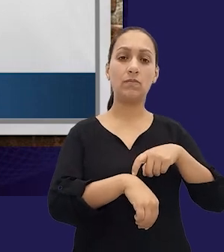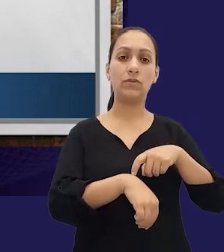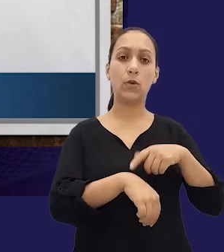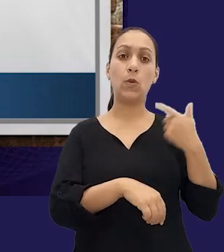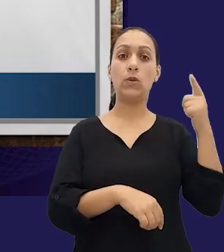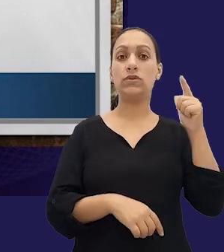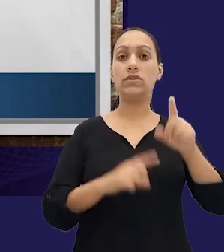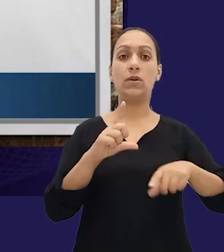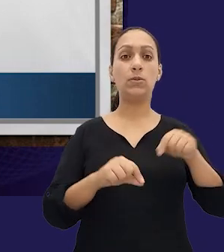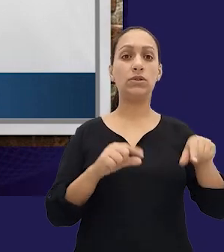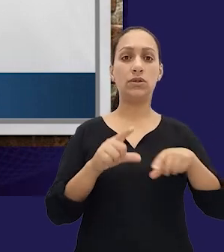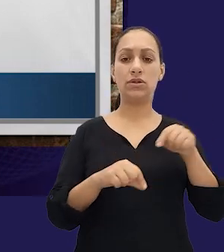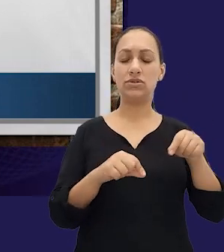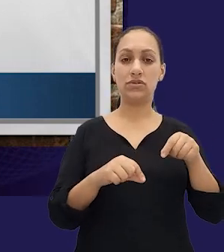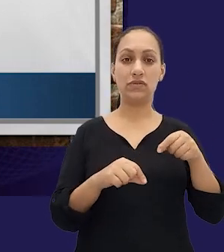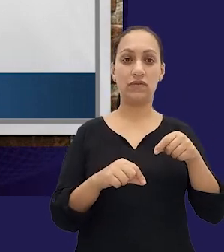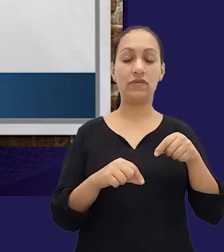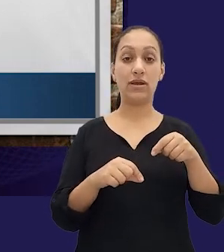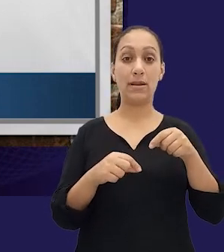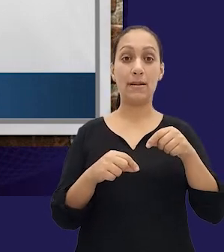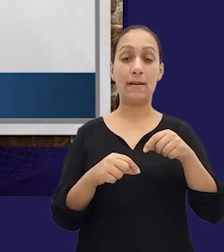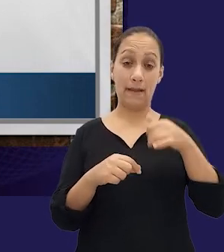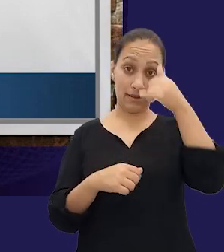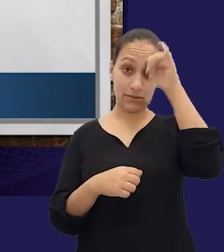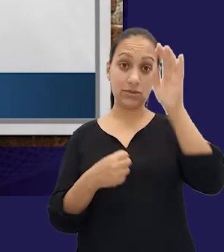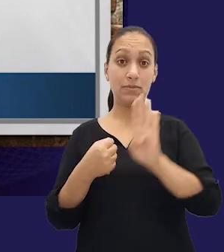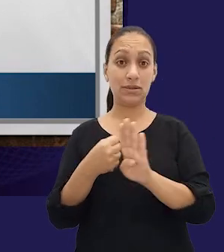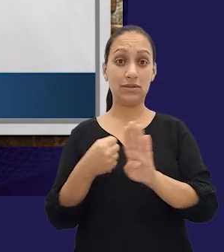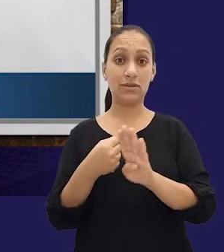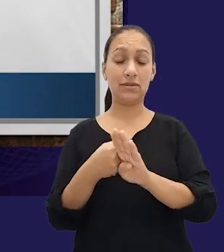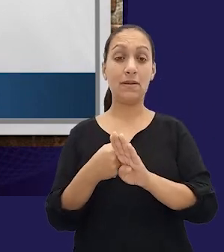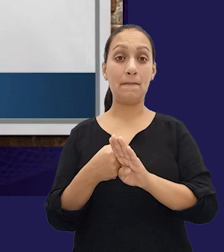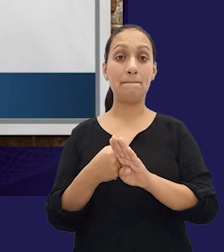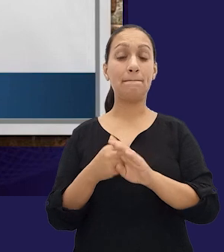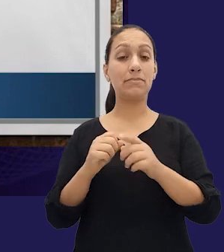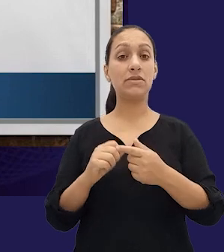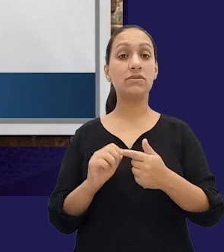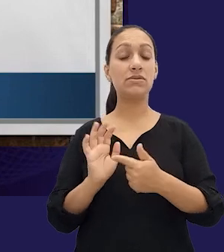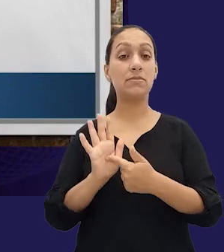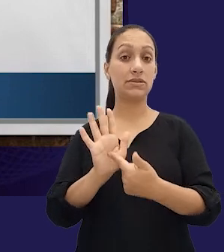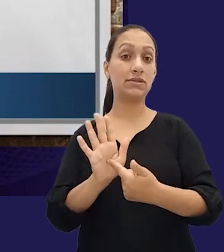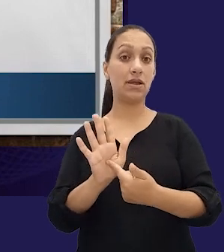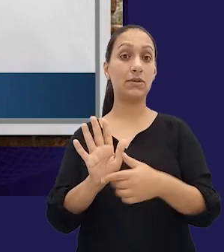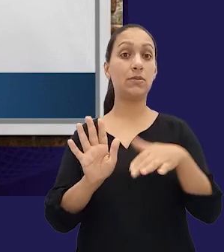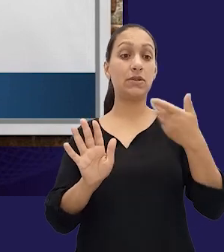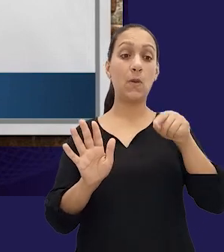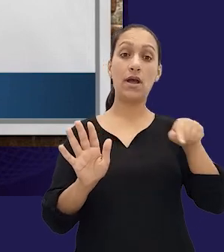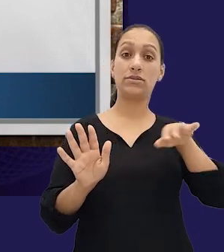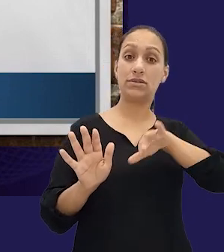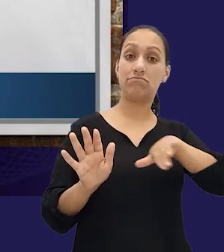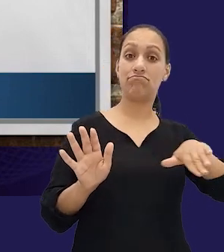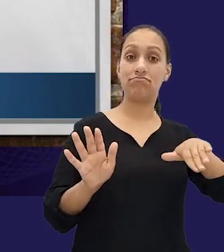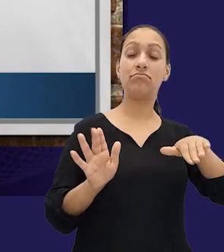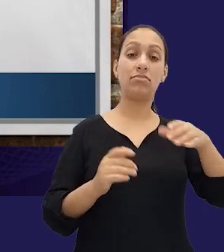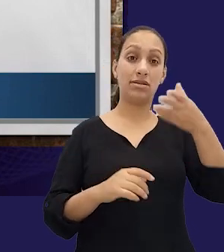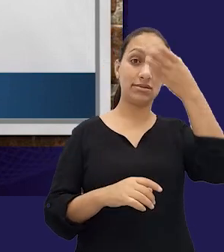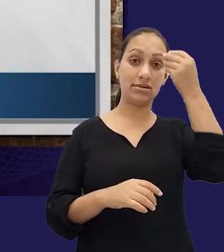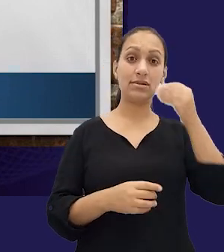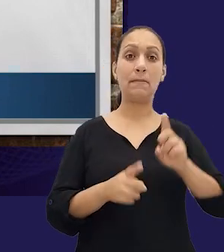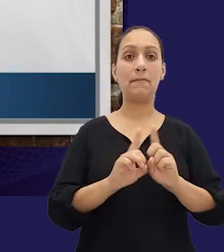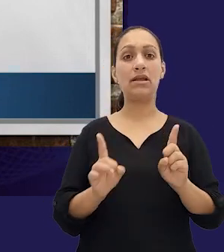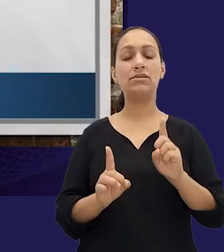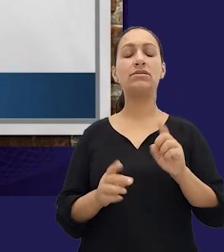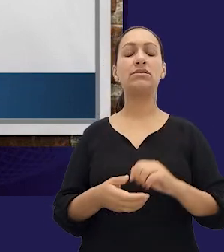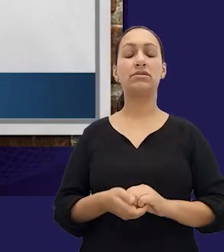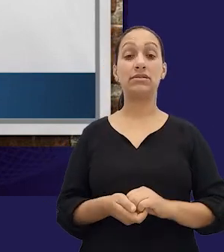outras alternativas antimicrobianas mais atrativas se apresentaram, então as polimixinas foram deixadas de lado, tá?